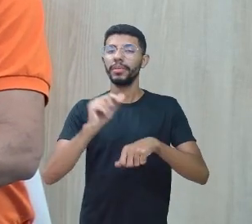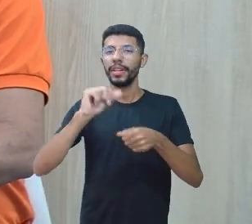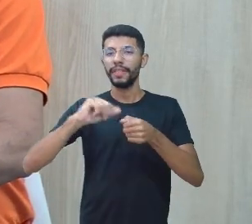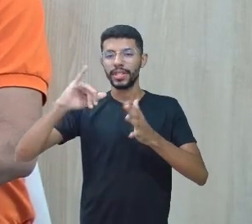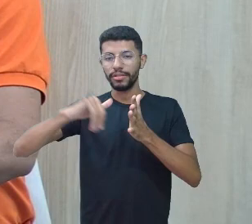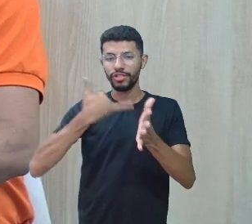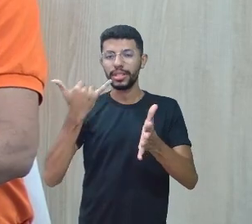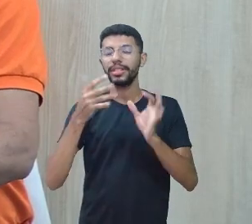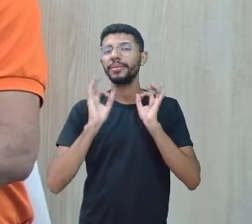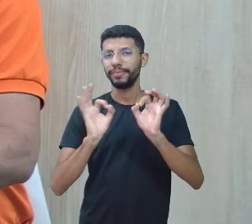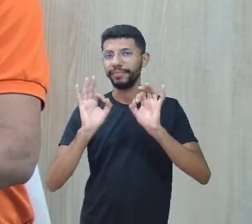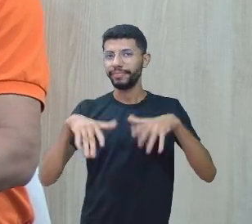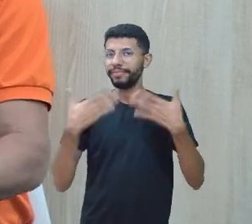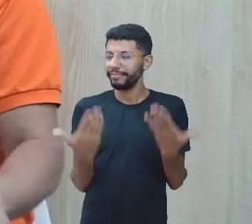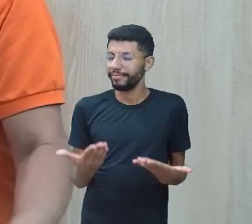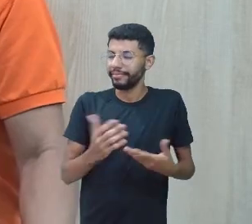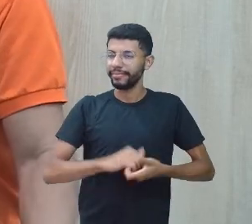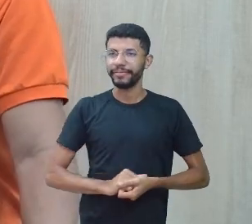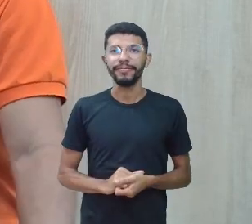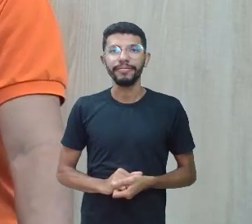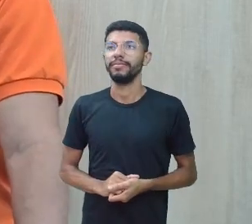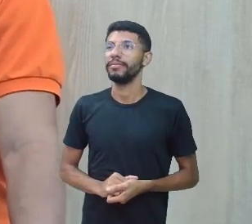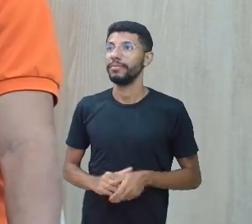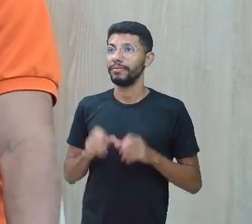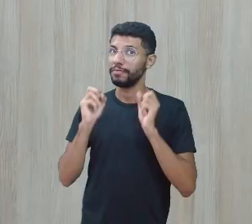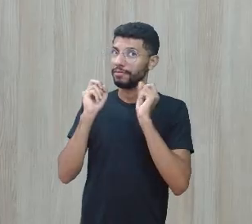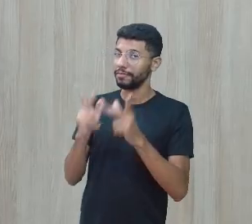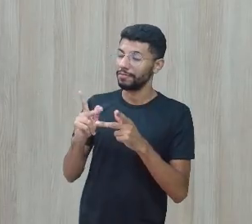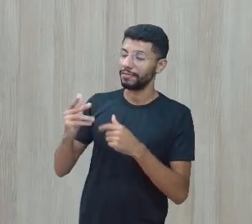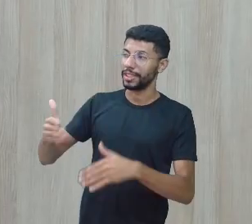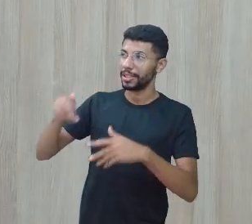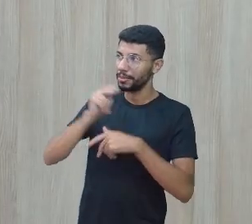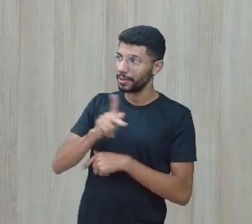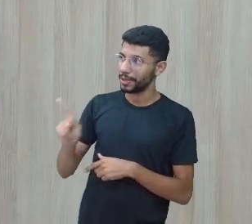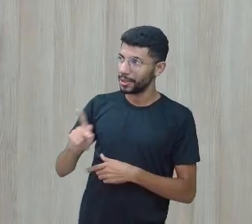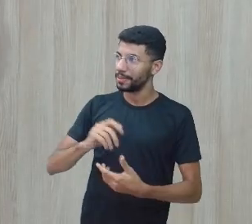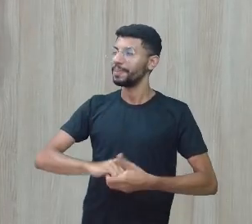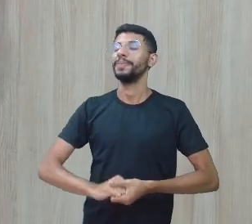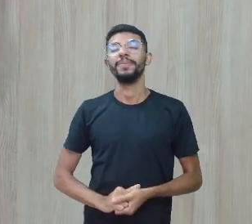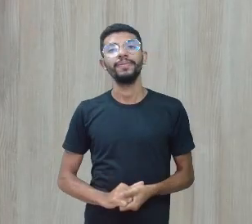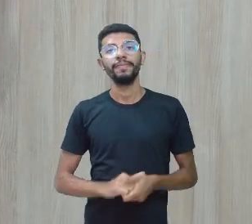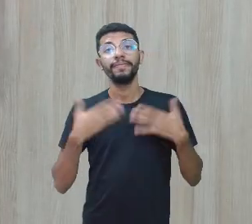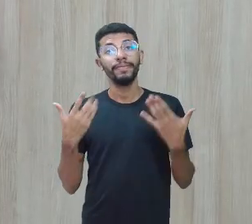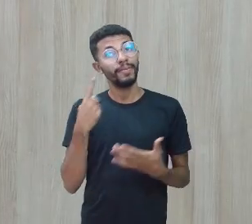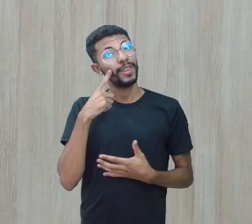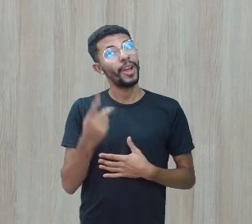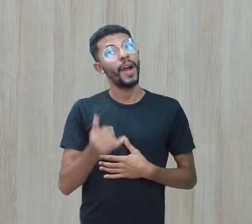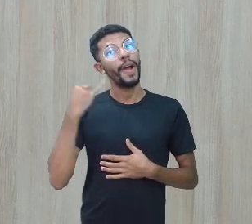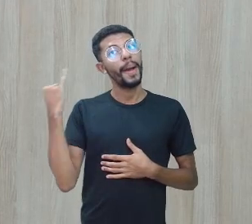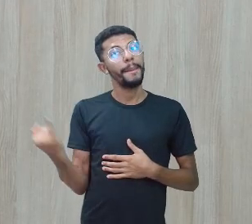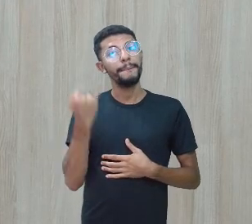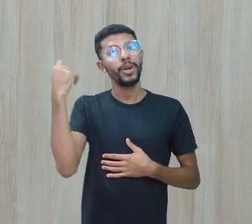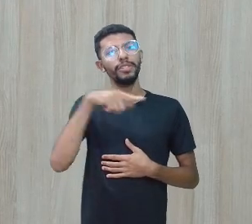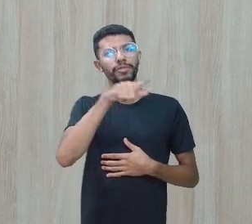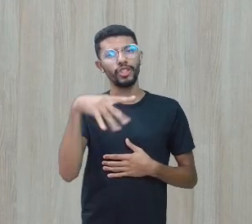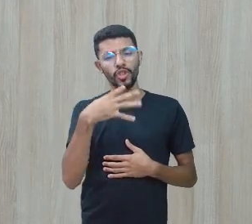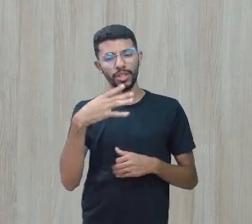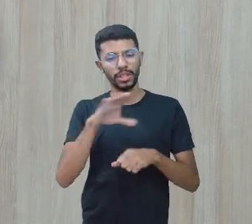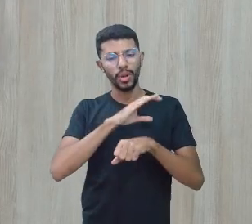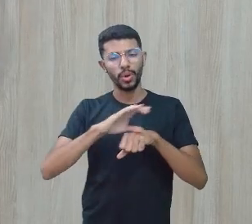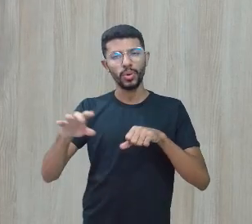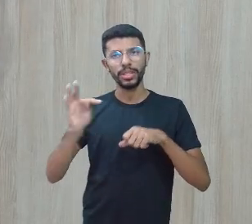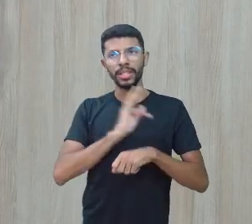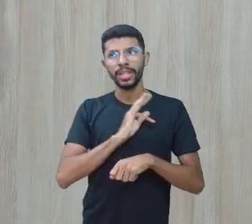sua inscrição. É isso, professor. Ok, Arruda. Bem, gente, é importante vocês conhecerem os cursos técnicos oferecidos